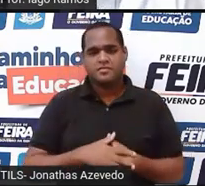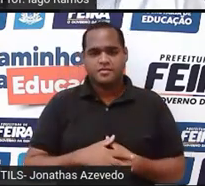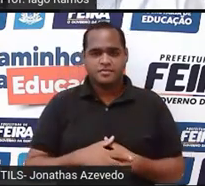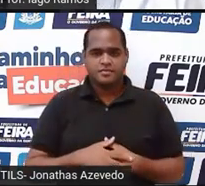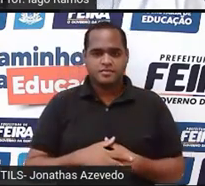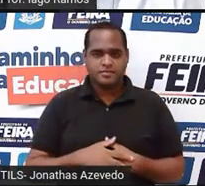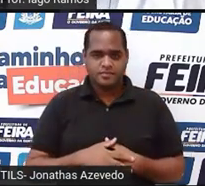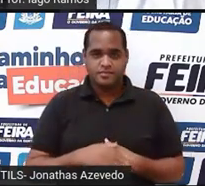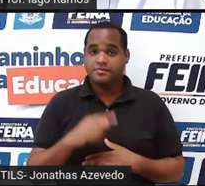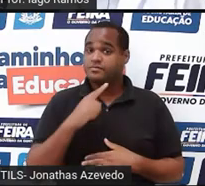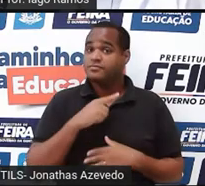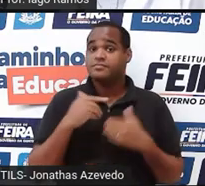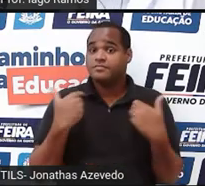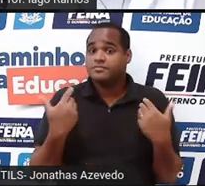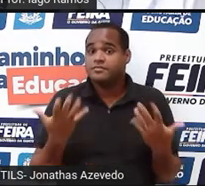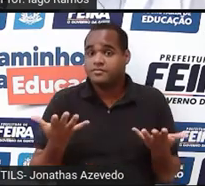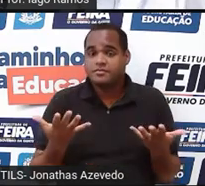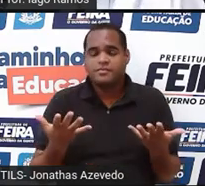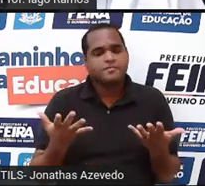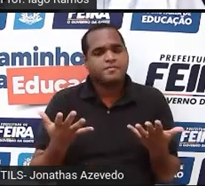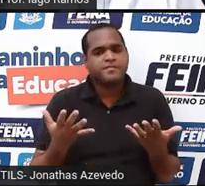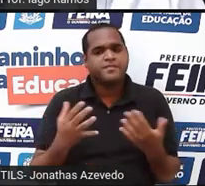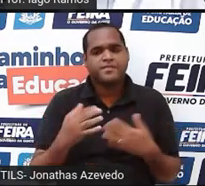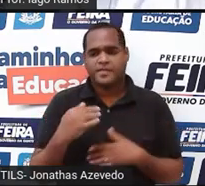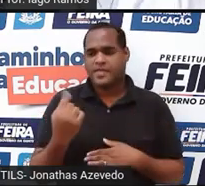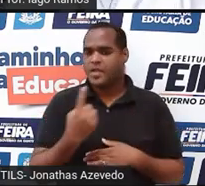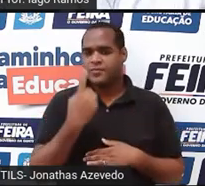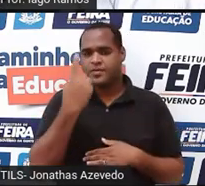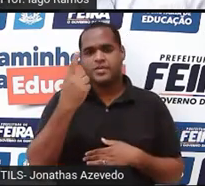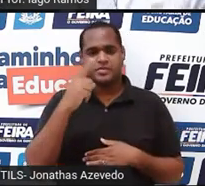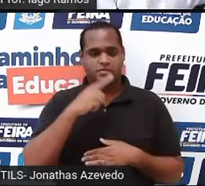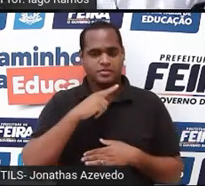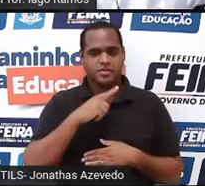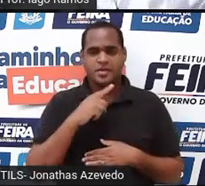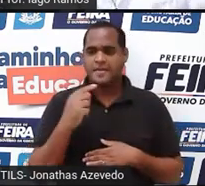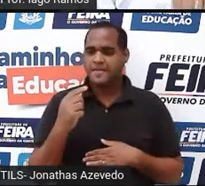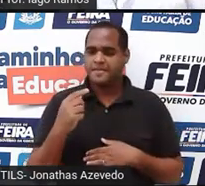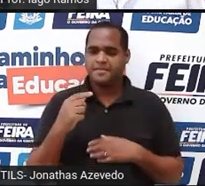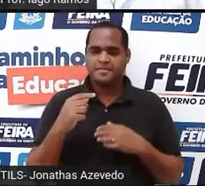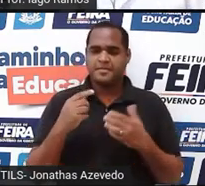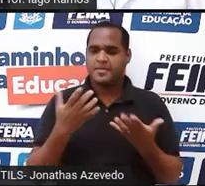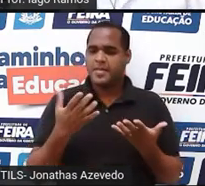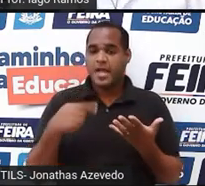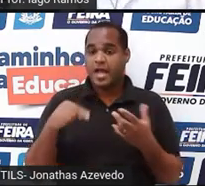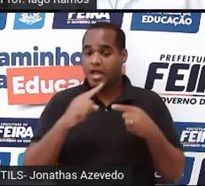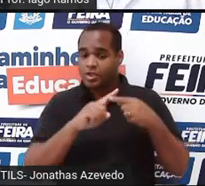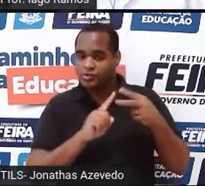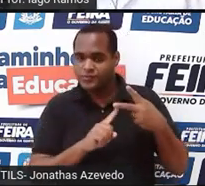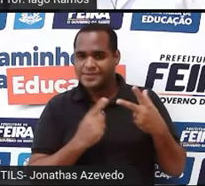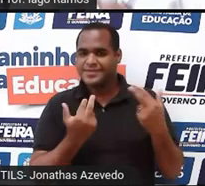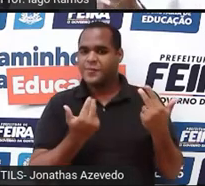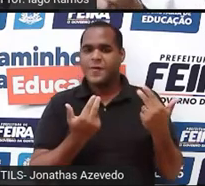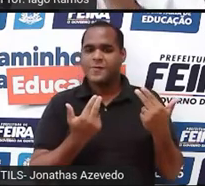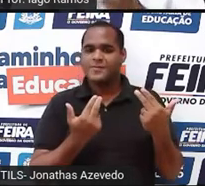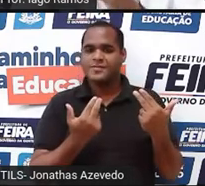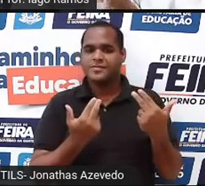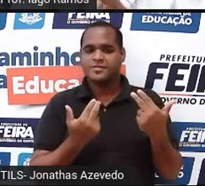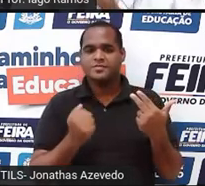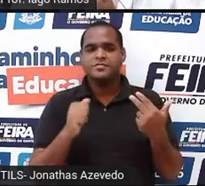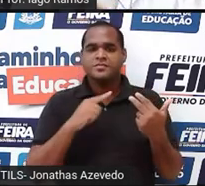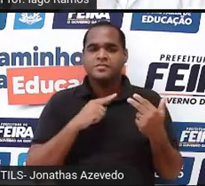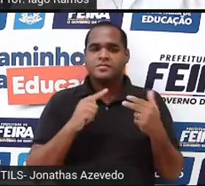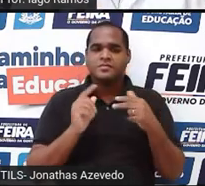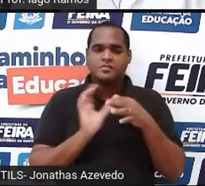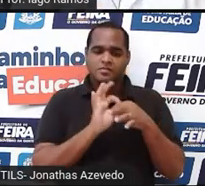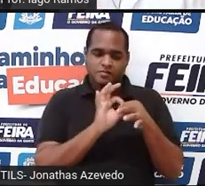então altura e massa Apesar de eu perceber ali que as duas aumentam da mesma forma tem ali uma